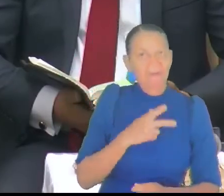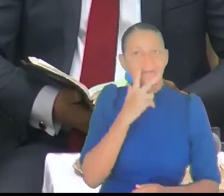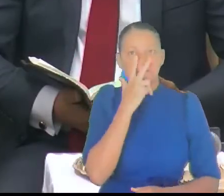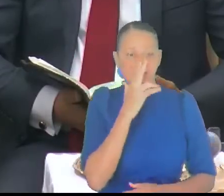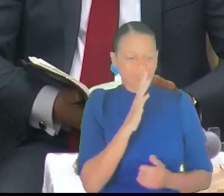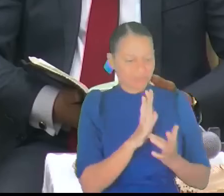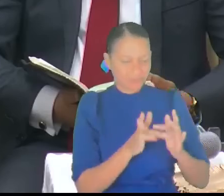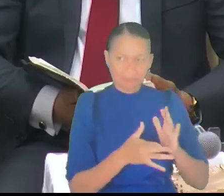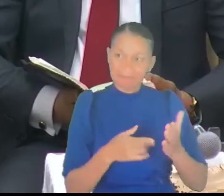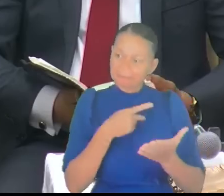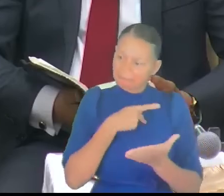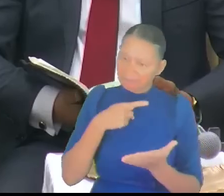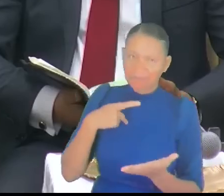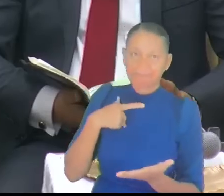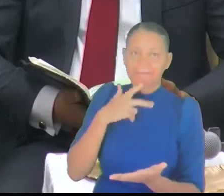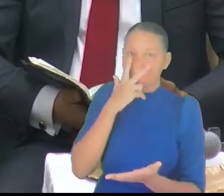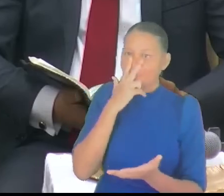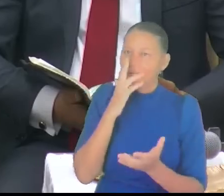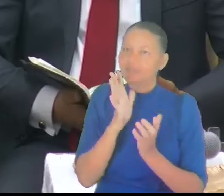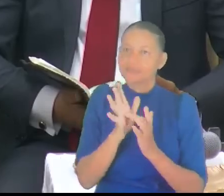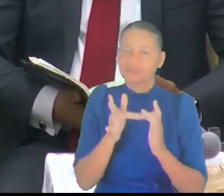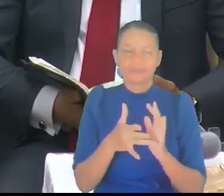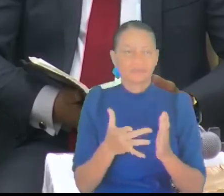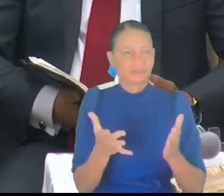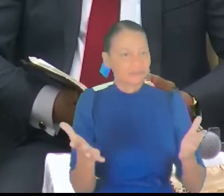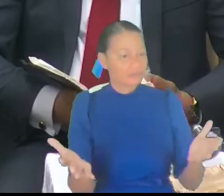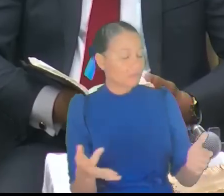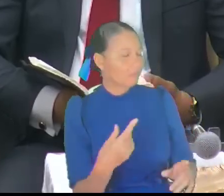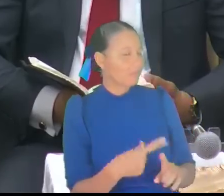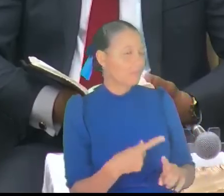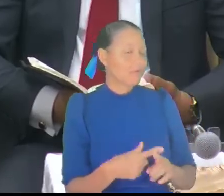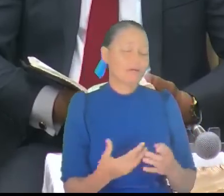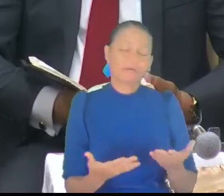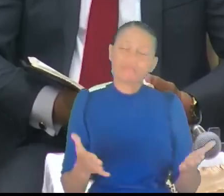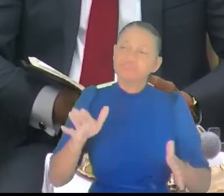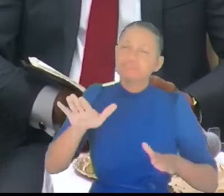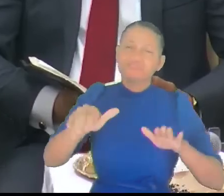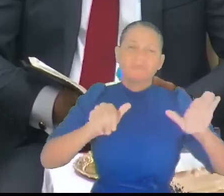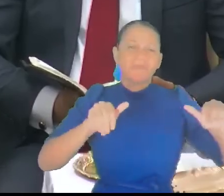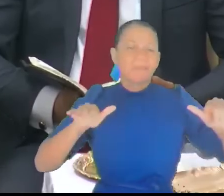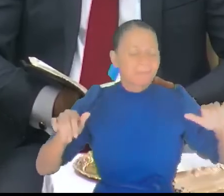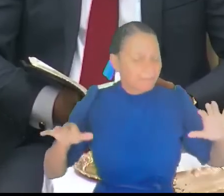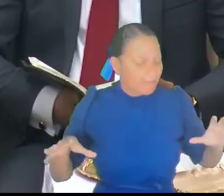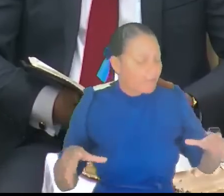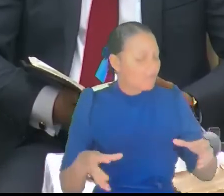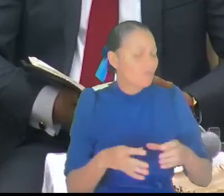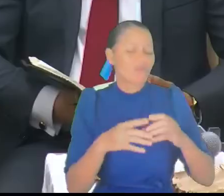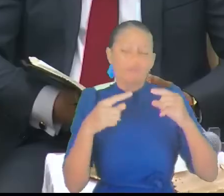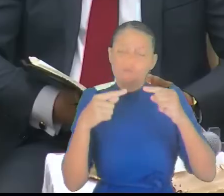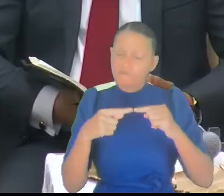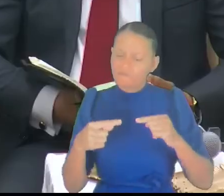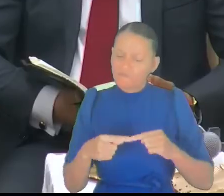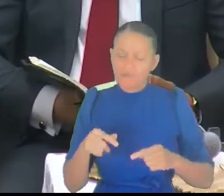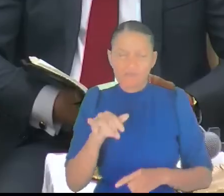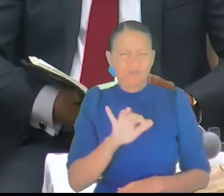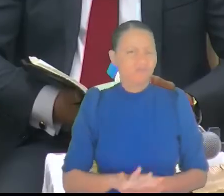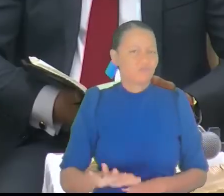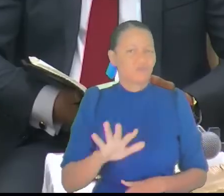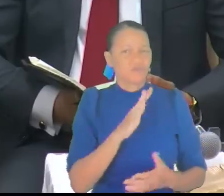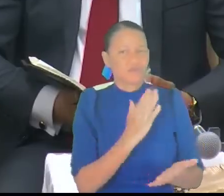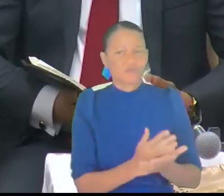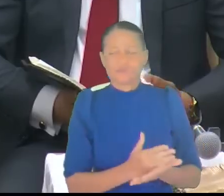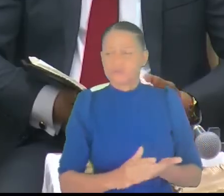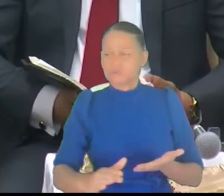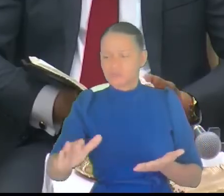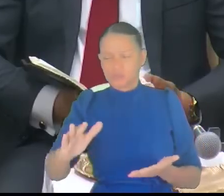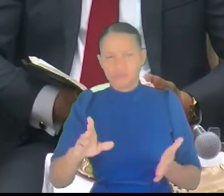Aquele pastor parece com Jesus. Porque nós somos chamados para sermos conforme a imagem. Começamos como a alva